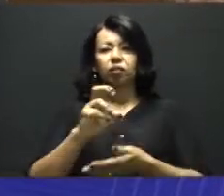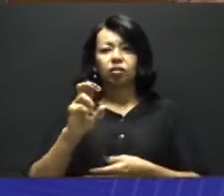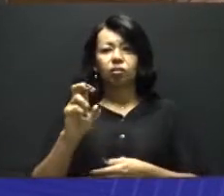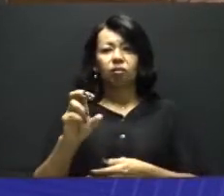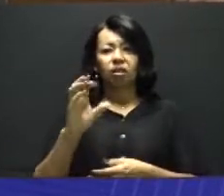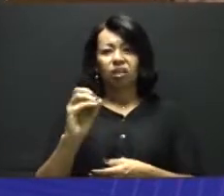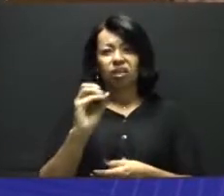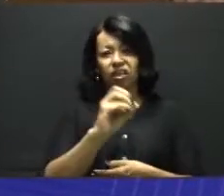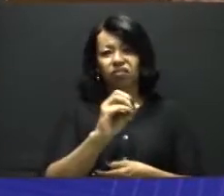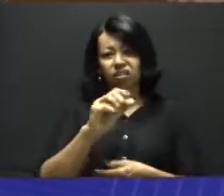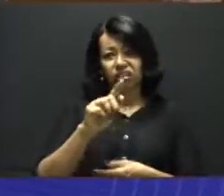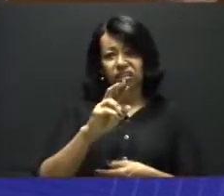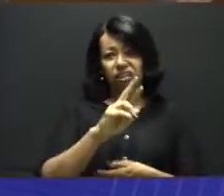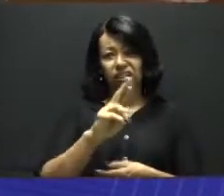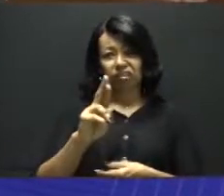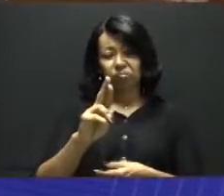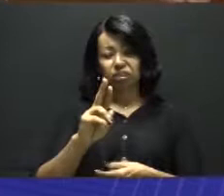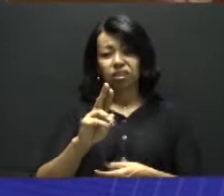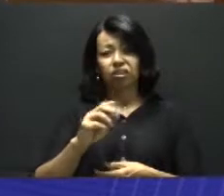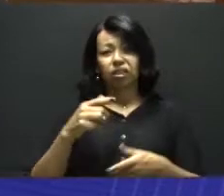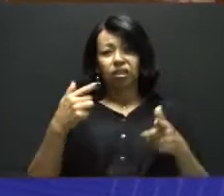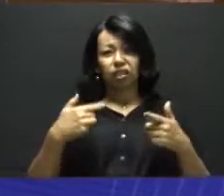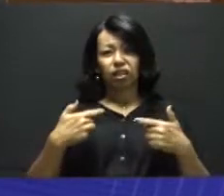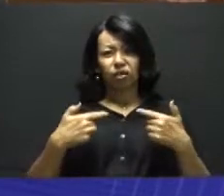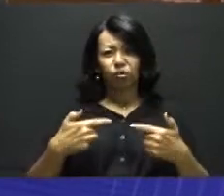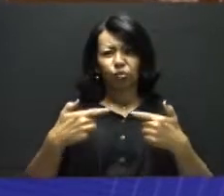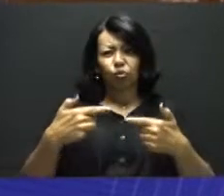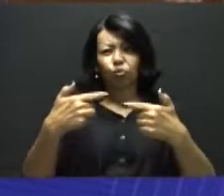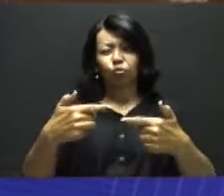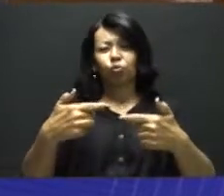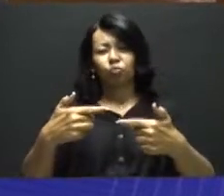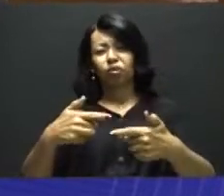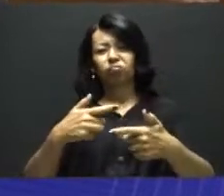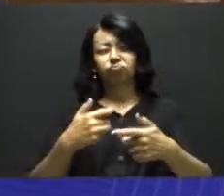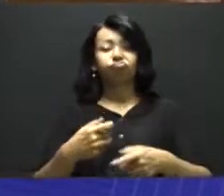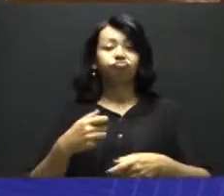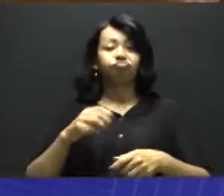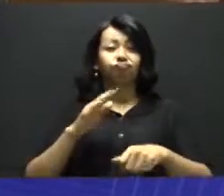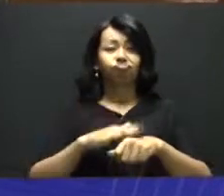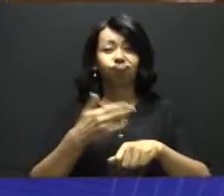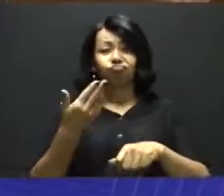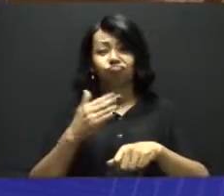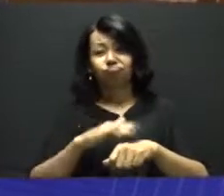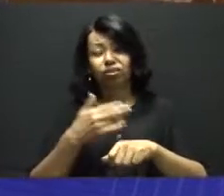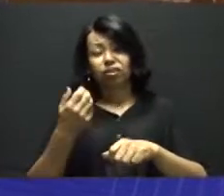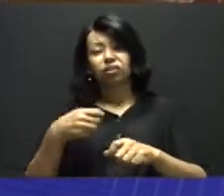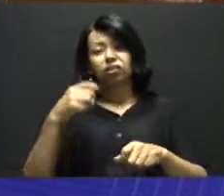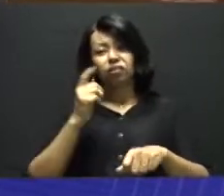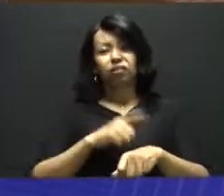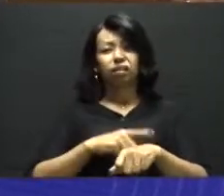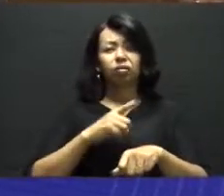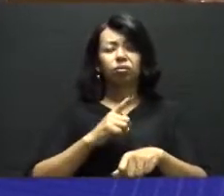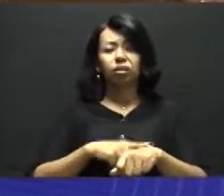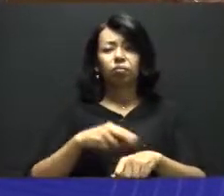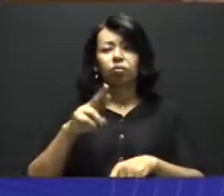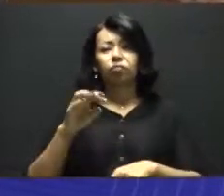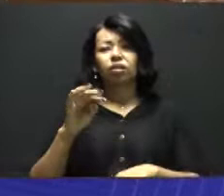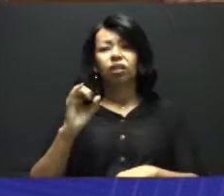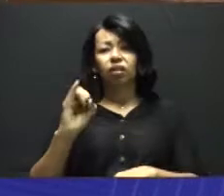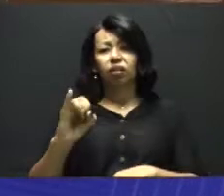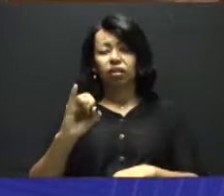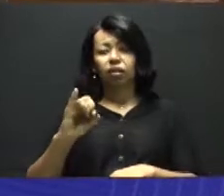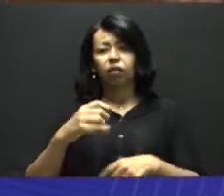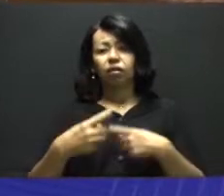gramas a luta foi intensa e se expandiu por meses entre o tiê berçário e